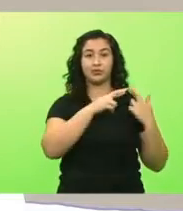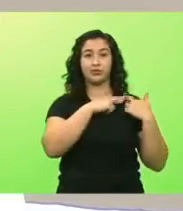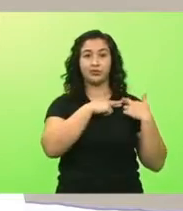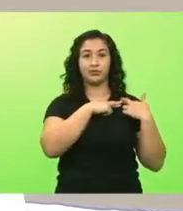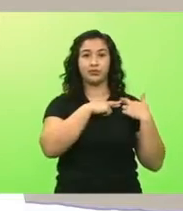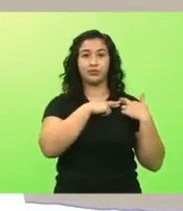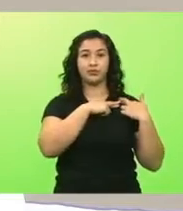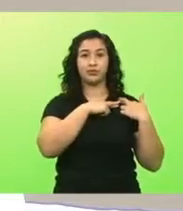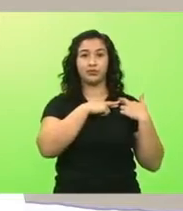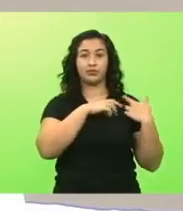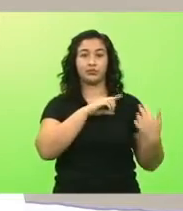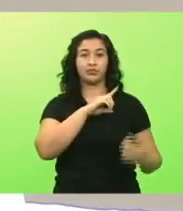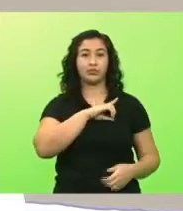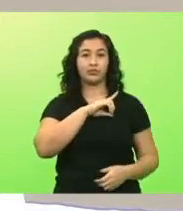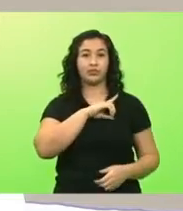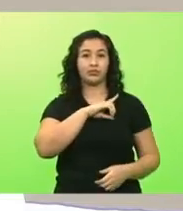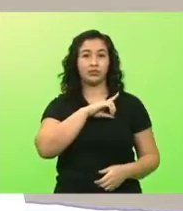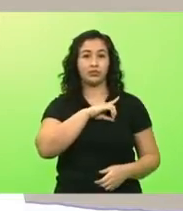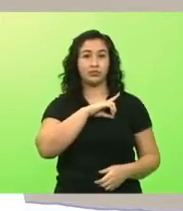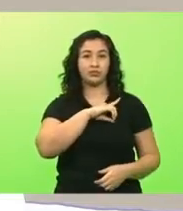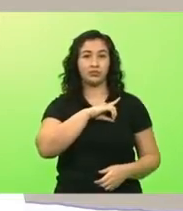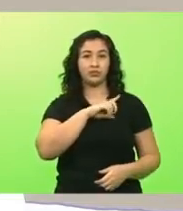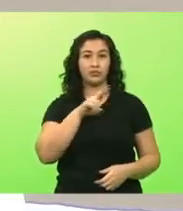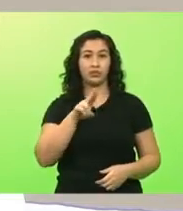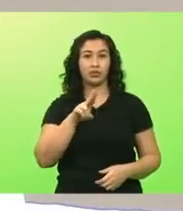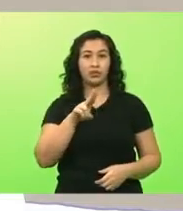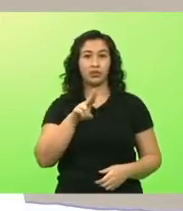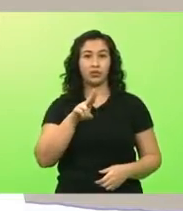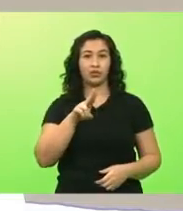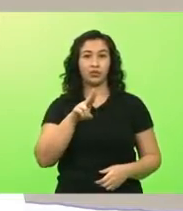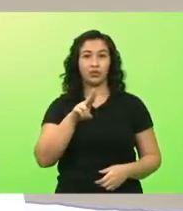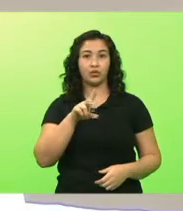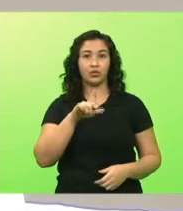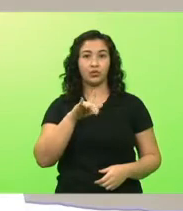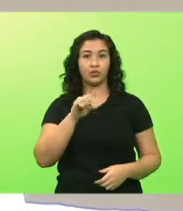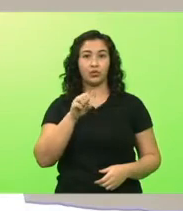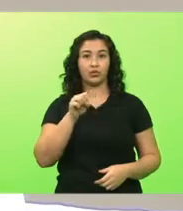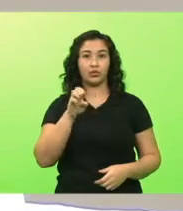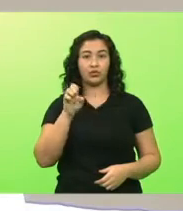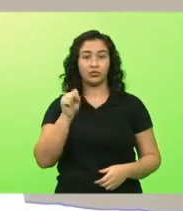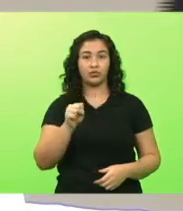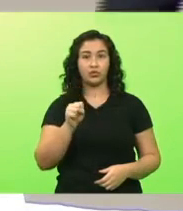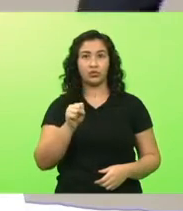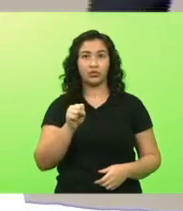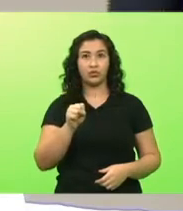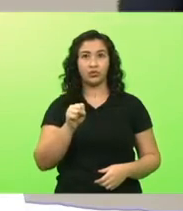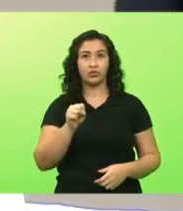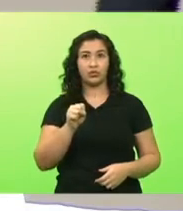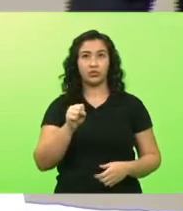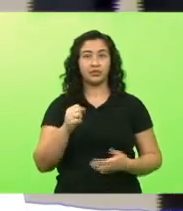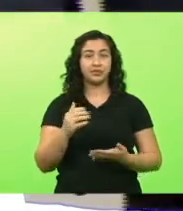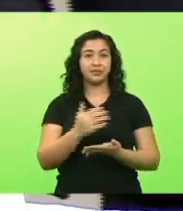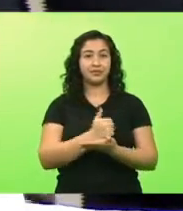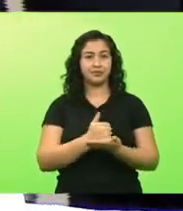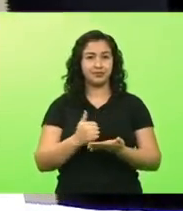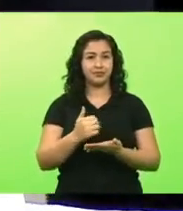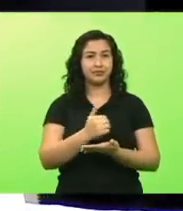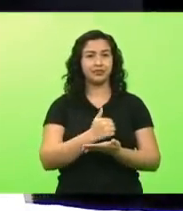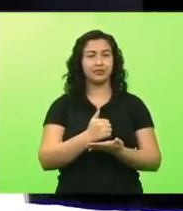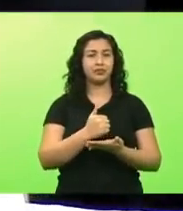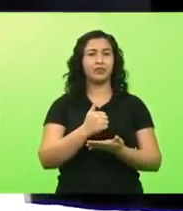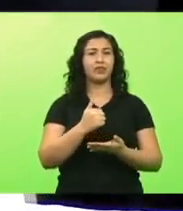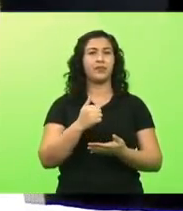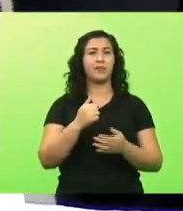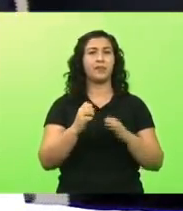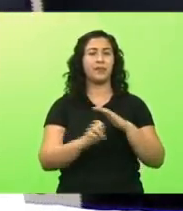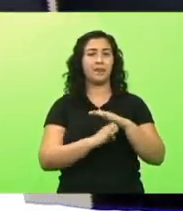delegado Ulisses Gabriel. Determina como prioritário tratamento diferenciado nas aquisições públicas catarinenses para a microempresa e empresa